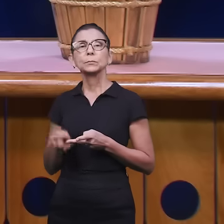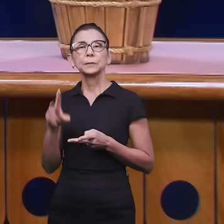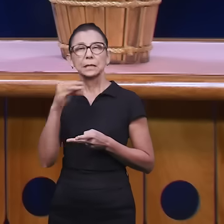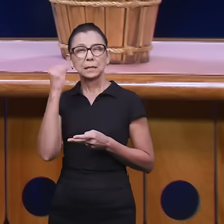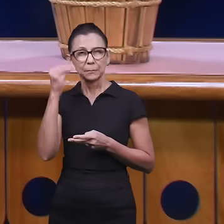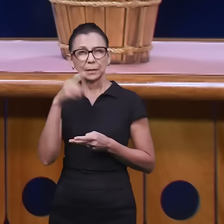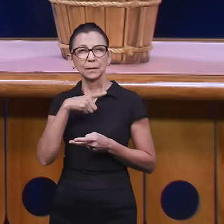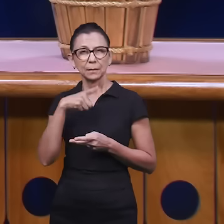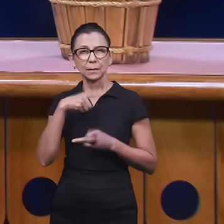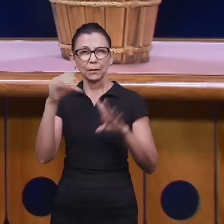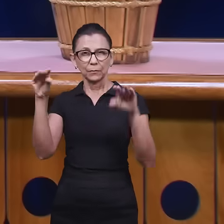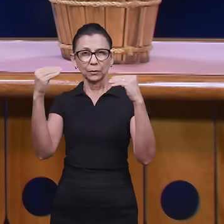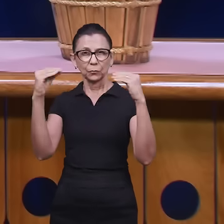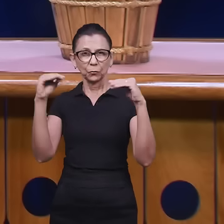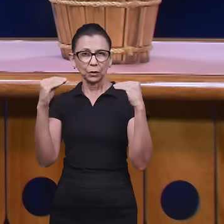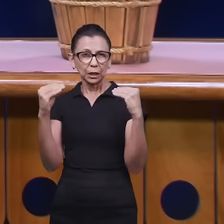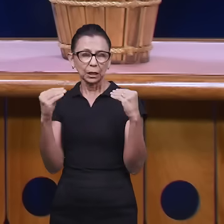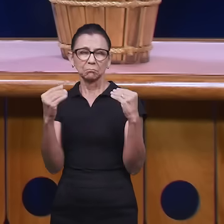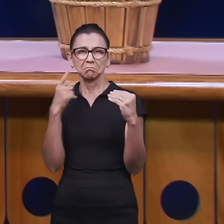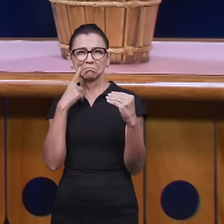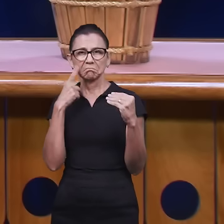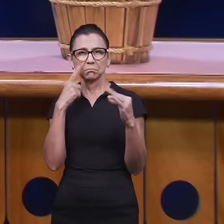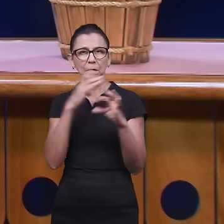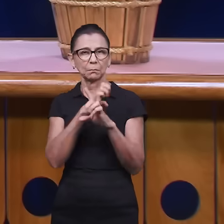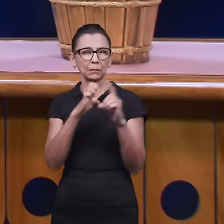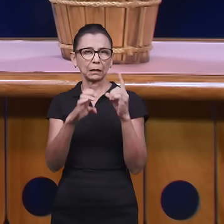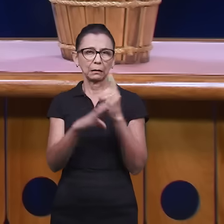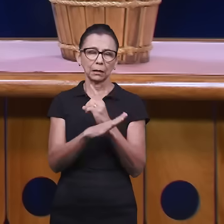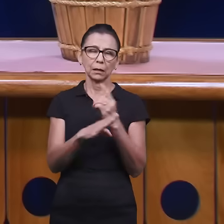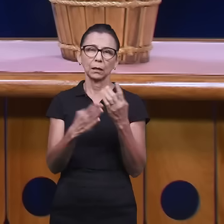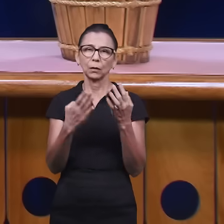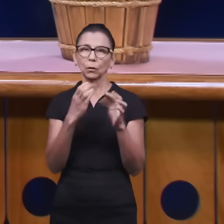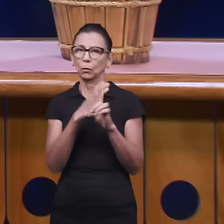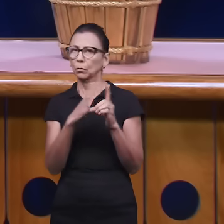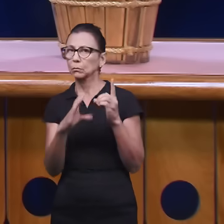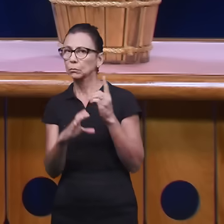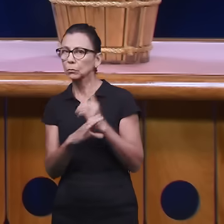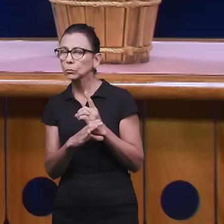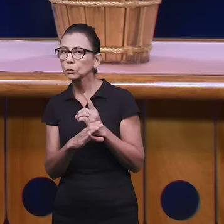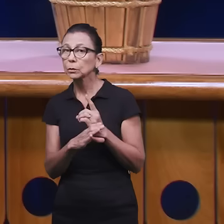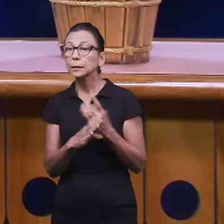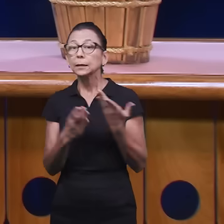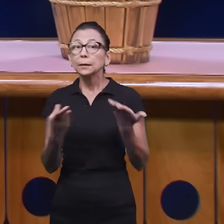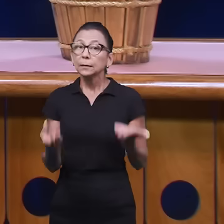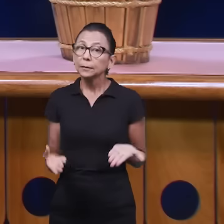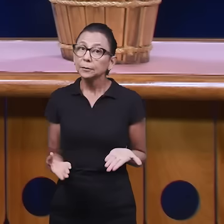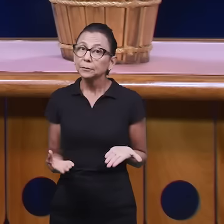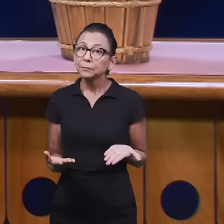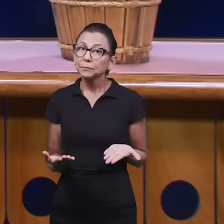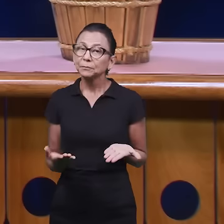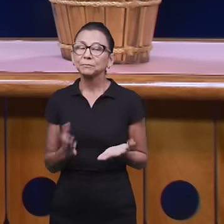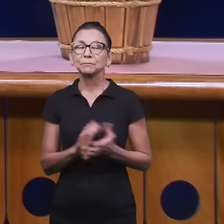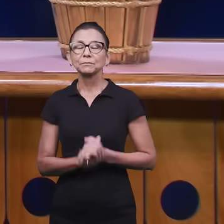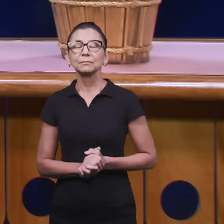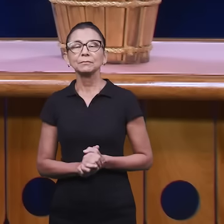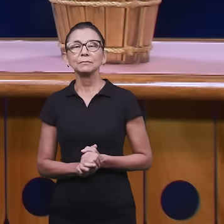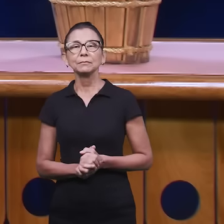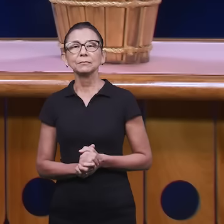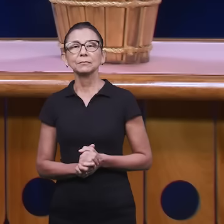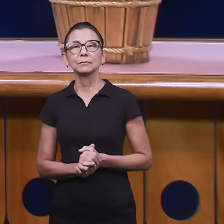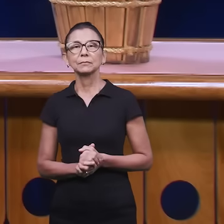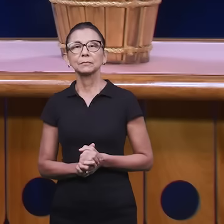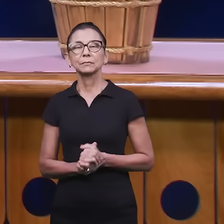que você envie a sua experiência, a experiência na EBD, a experiência nos cultos. E por fim,